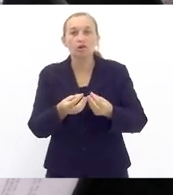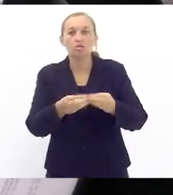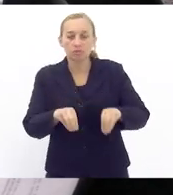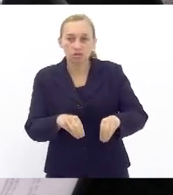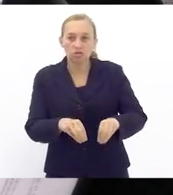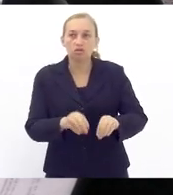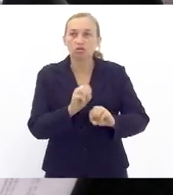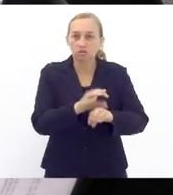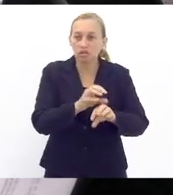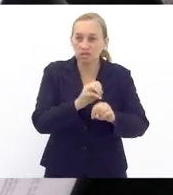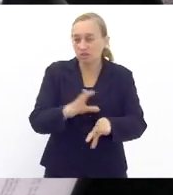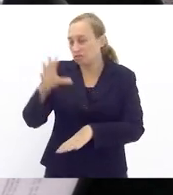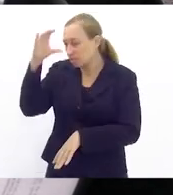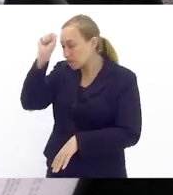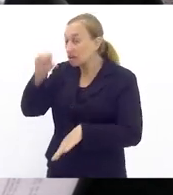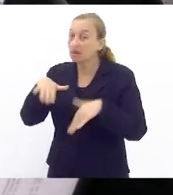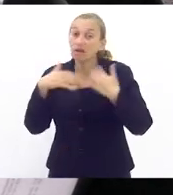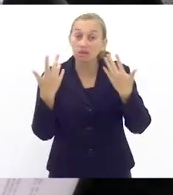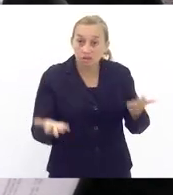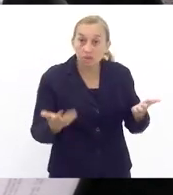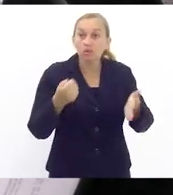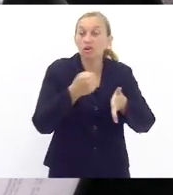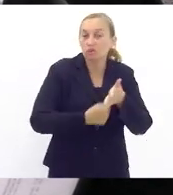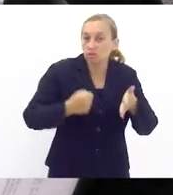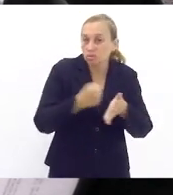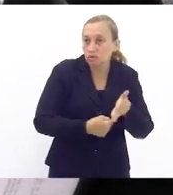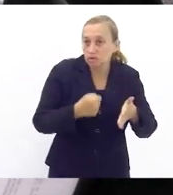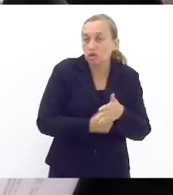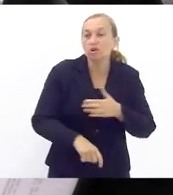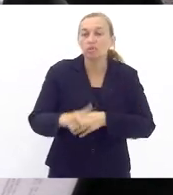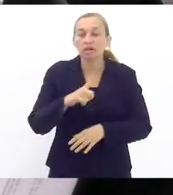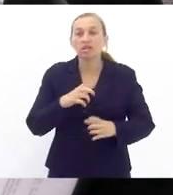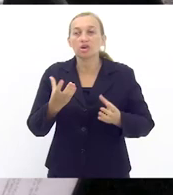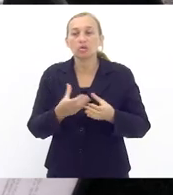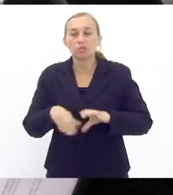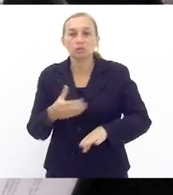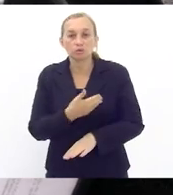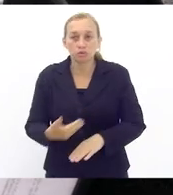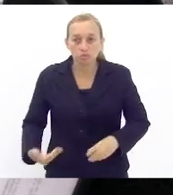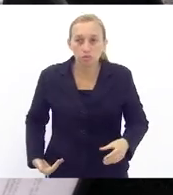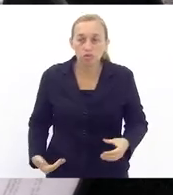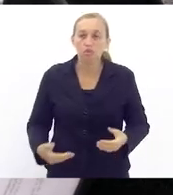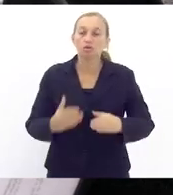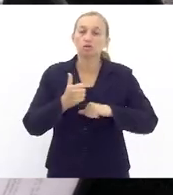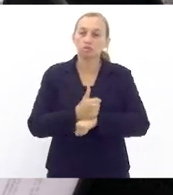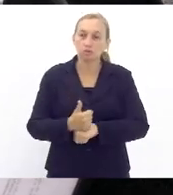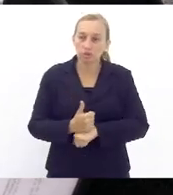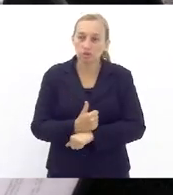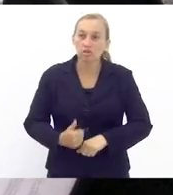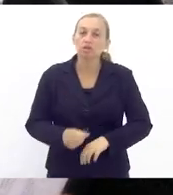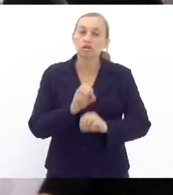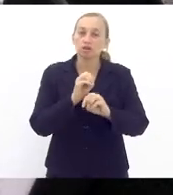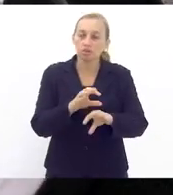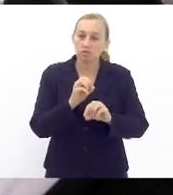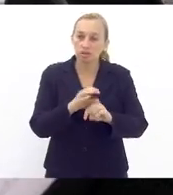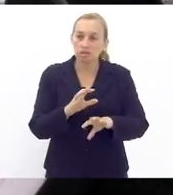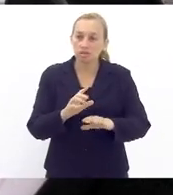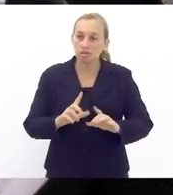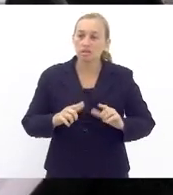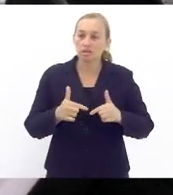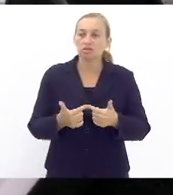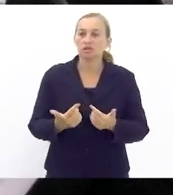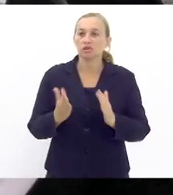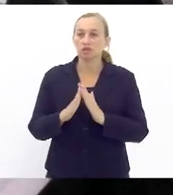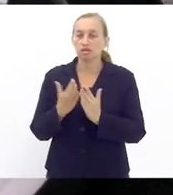ensino-aprendizagem Então a gente tem que lutar para que tenha concurso público para profissionais da Educação atuária na